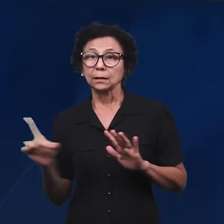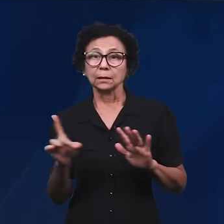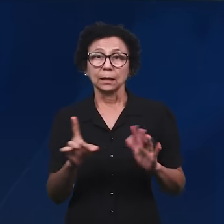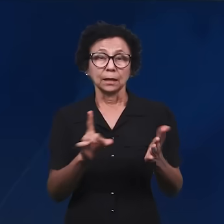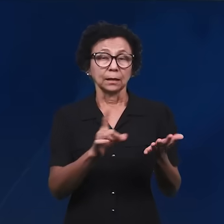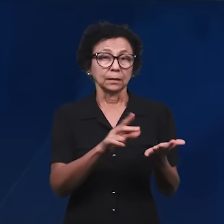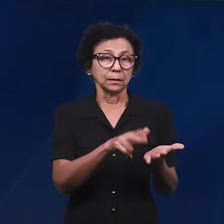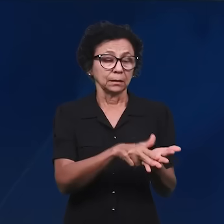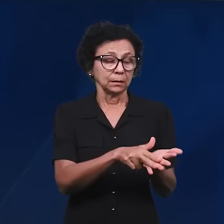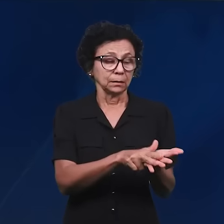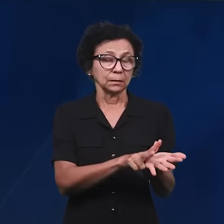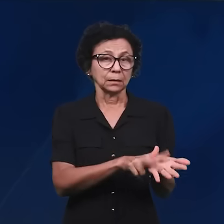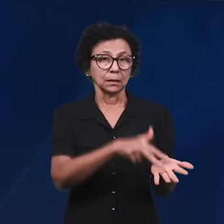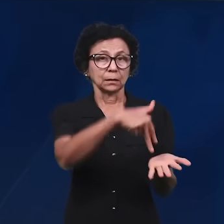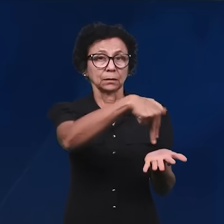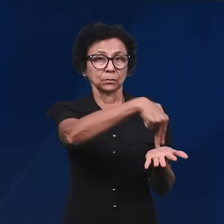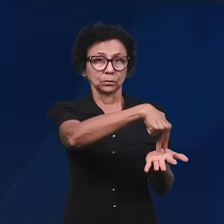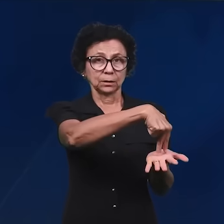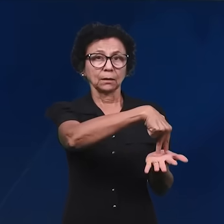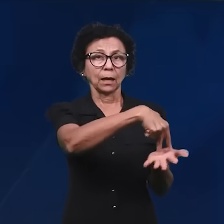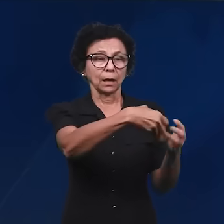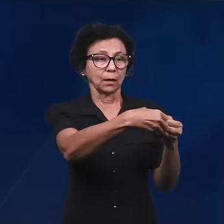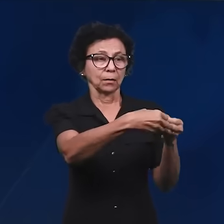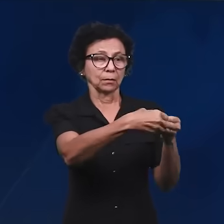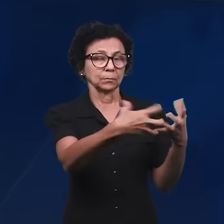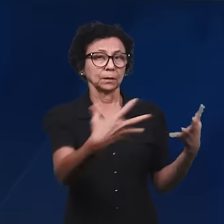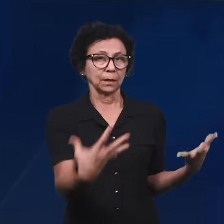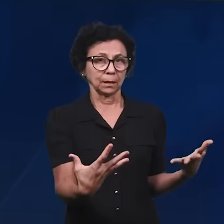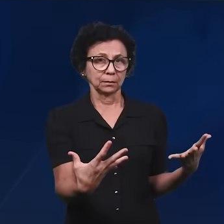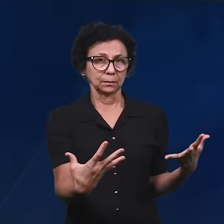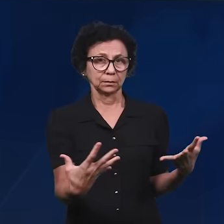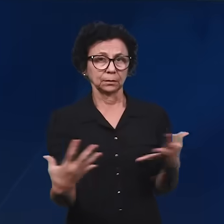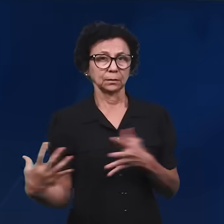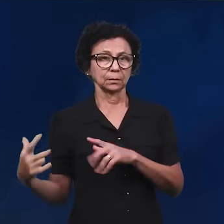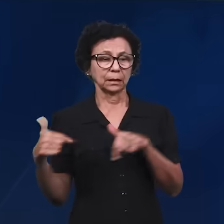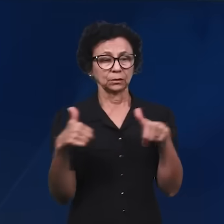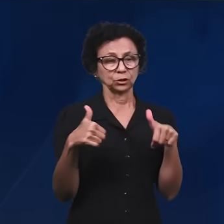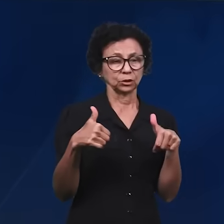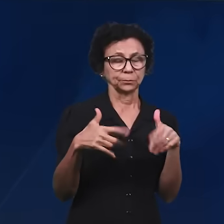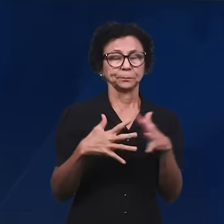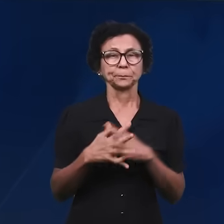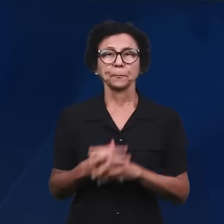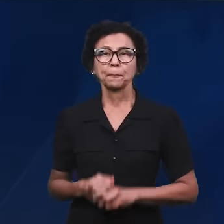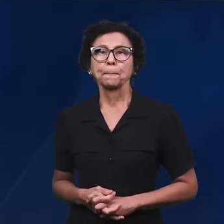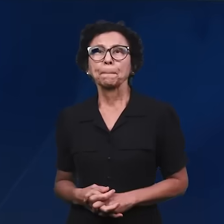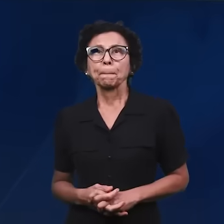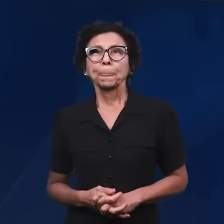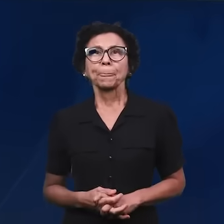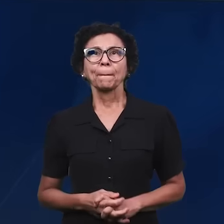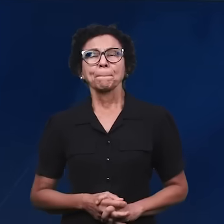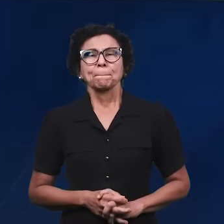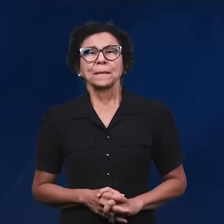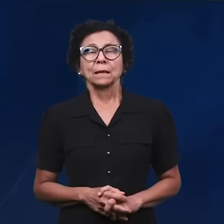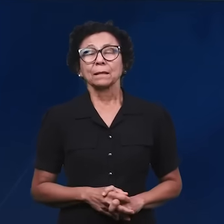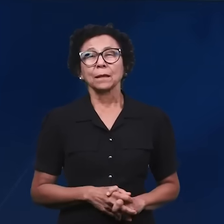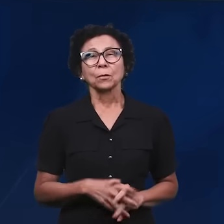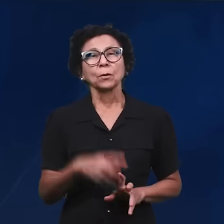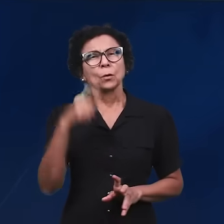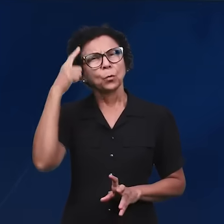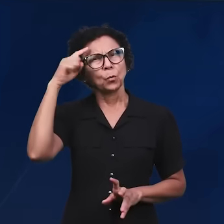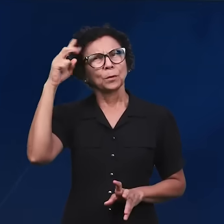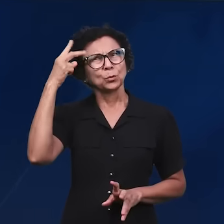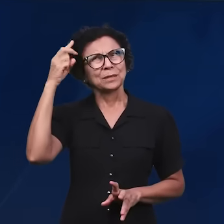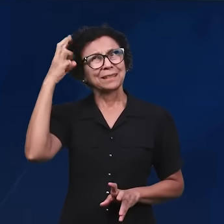só, o costume judaico, havia uma tradição judaica que depois do 3º dia era impossível qualquer